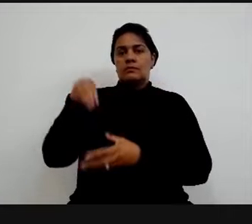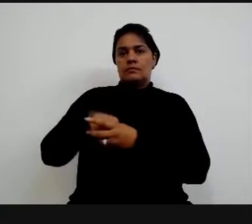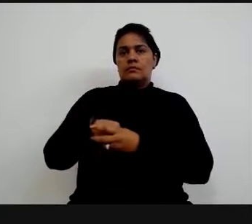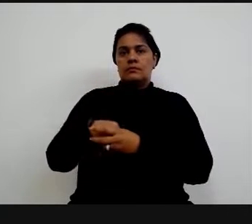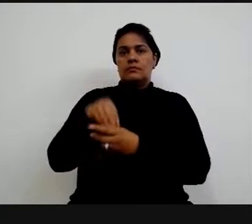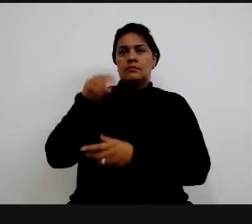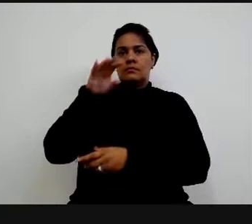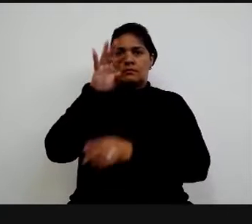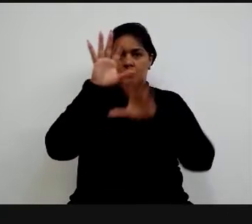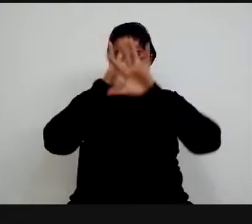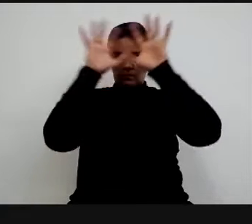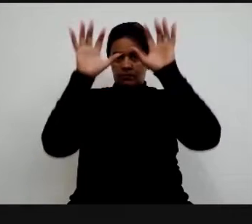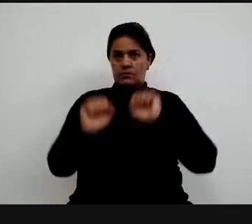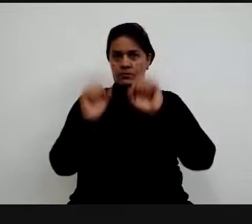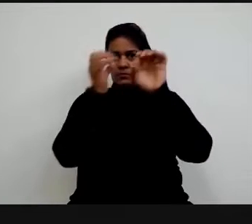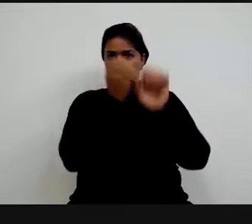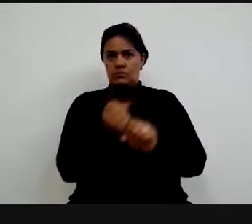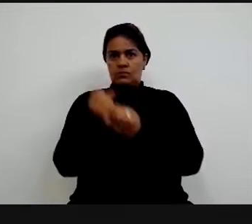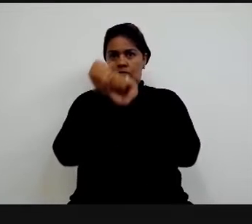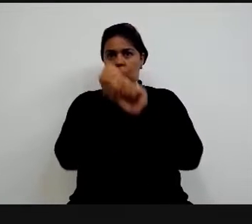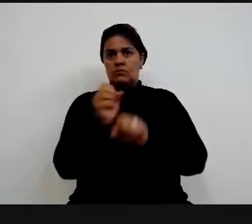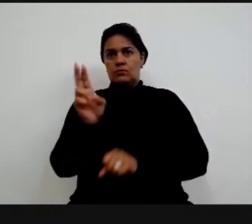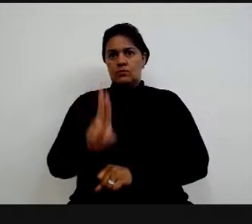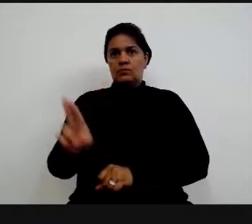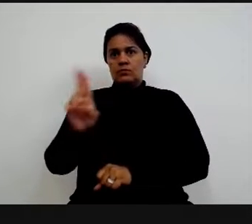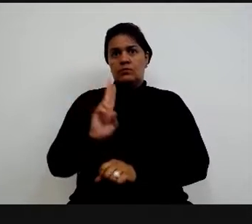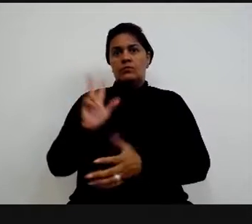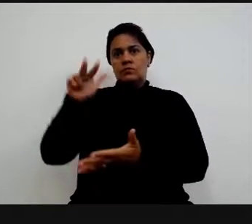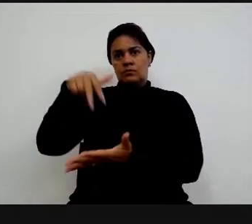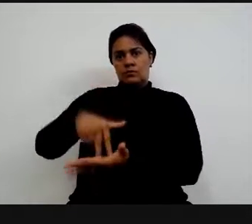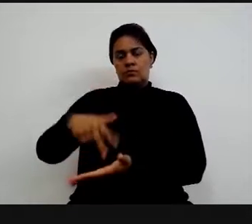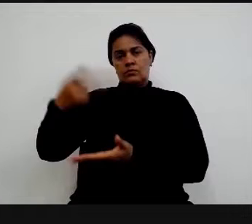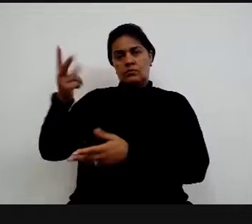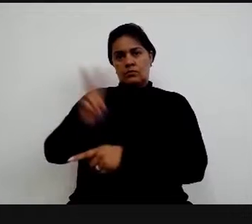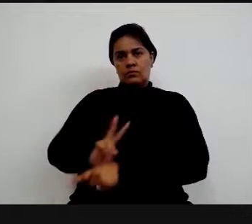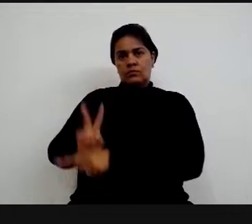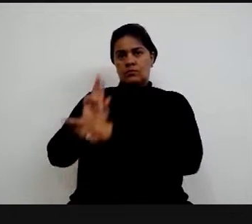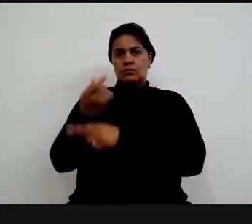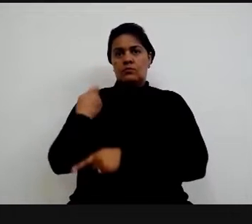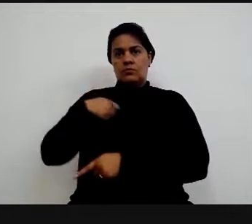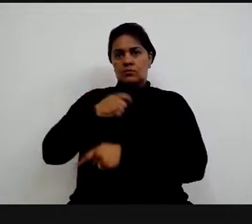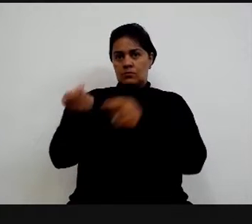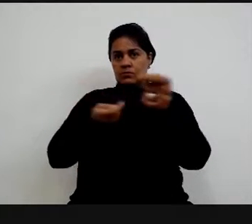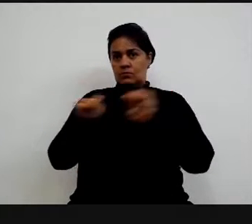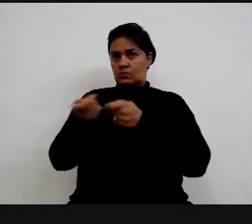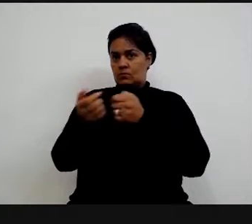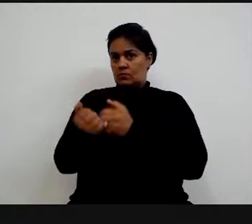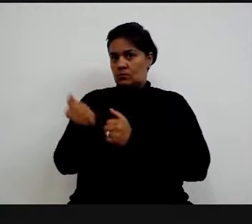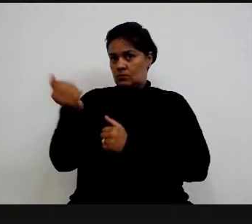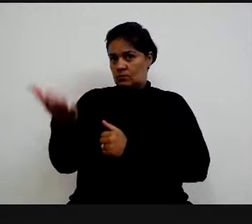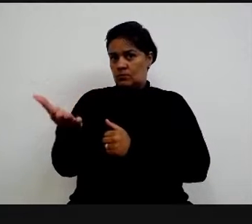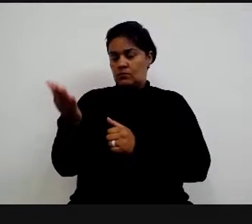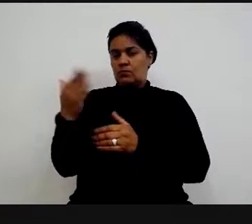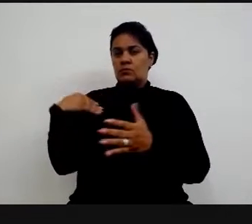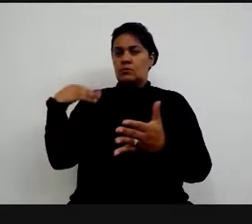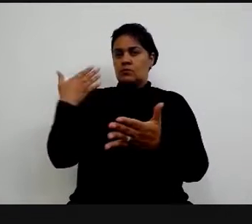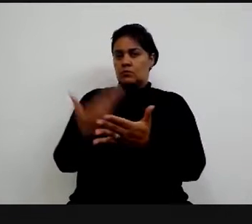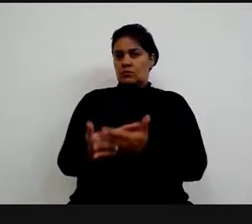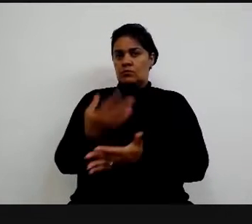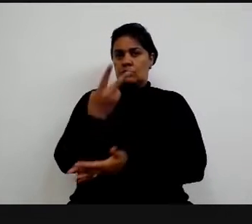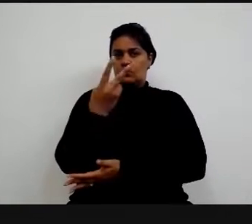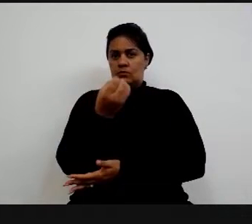Contas da União, ocupando o cargo de auditora federal de controle externo do tribunal desde